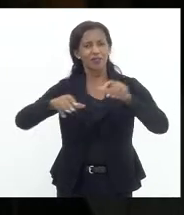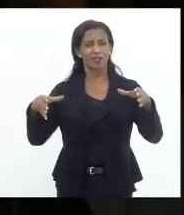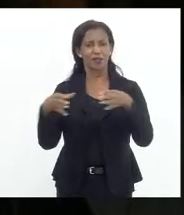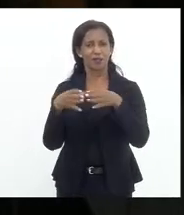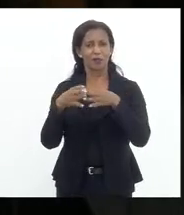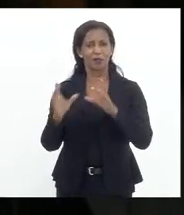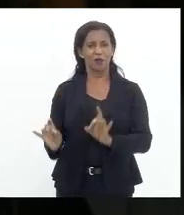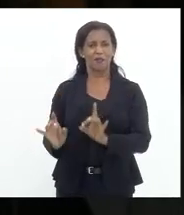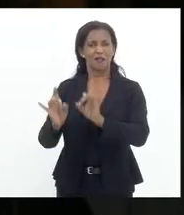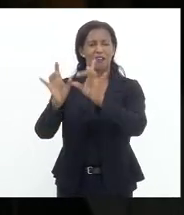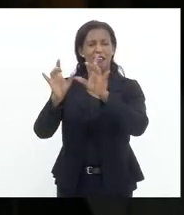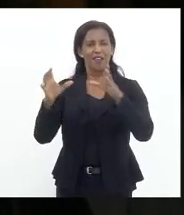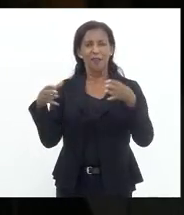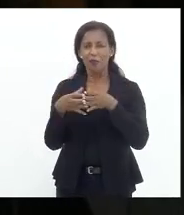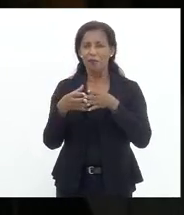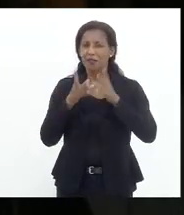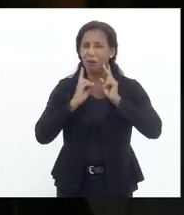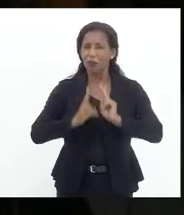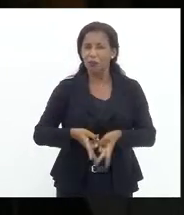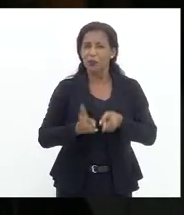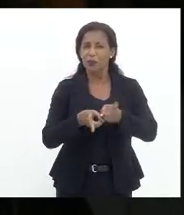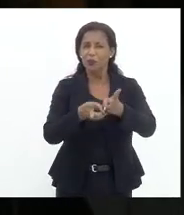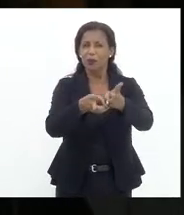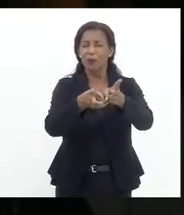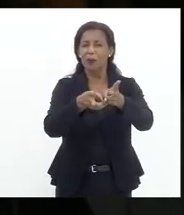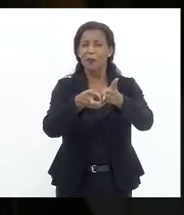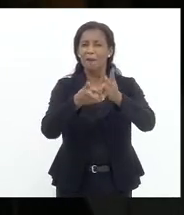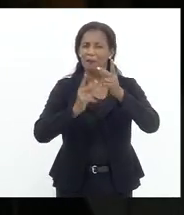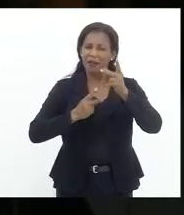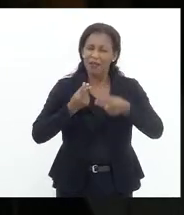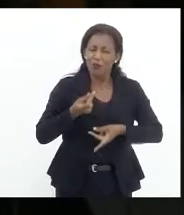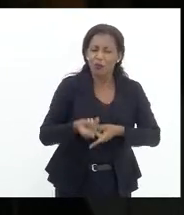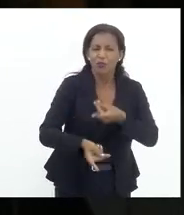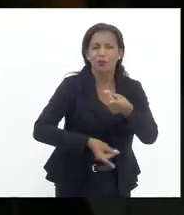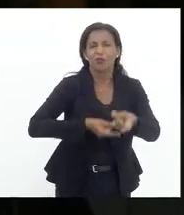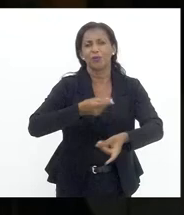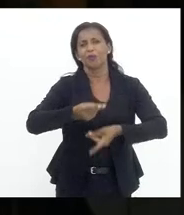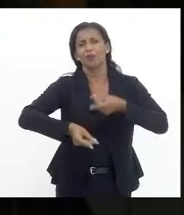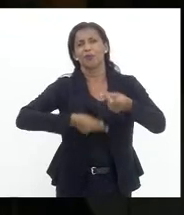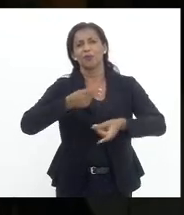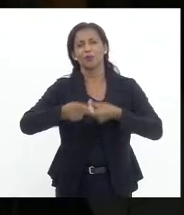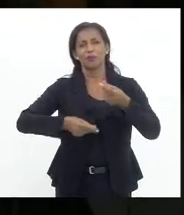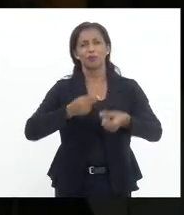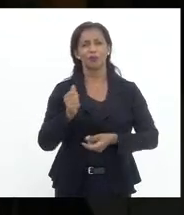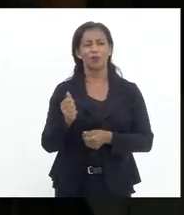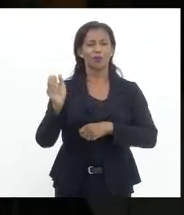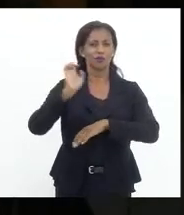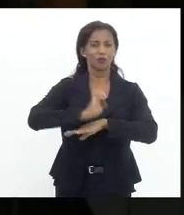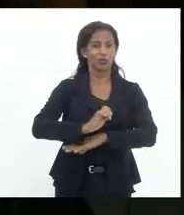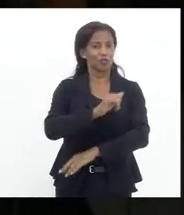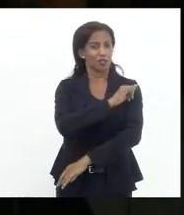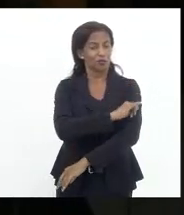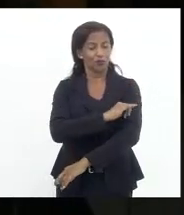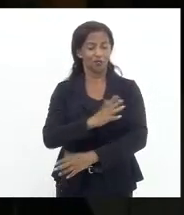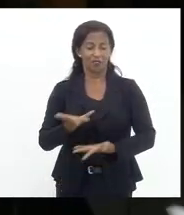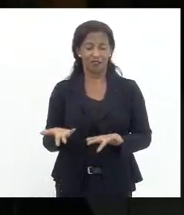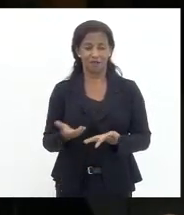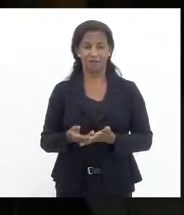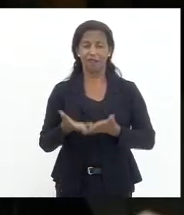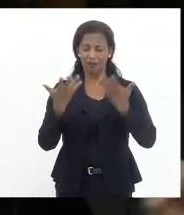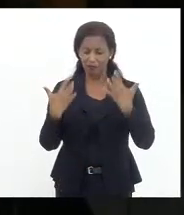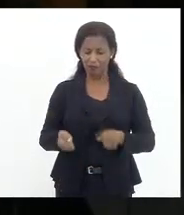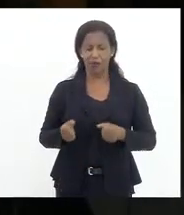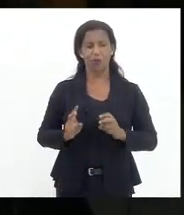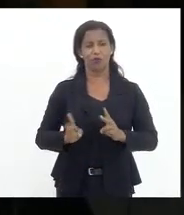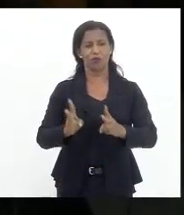em comissão permanente para que essa agenda se perenize, se perpetue no Parlamento do Estado do Rio de Janeiro. Era o que eu queria dizer. Vamos em